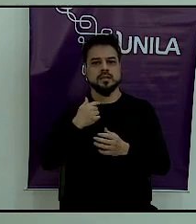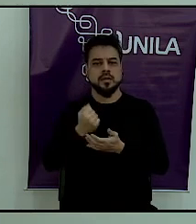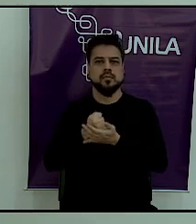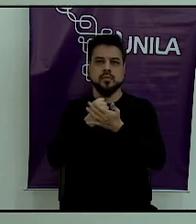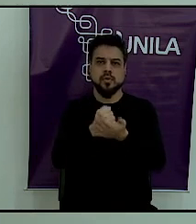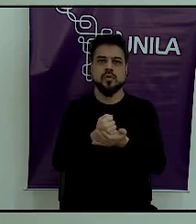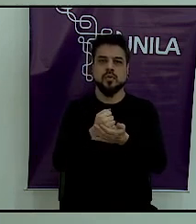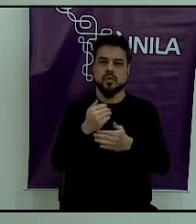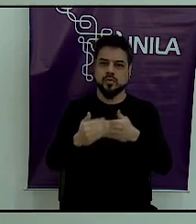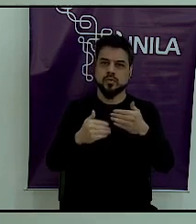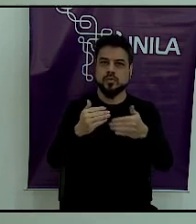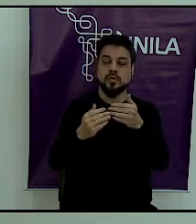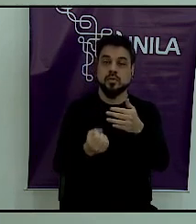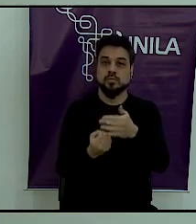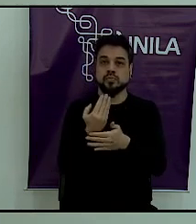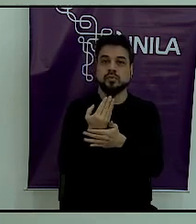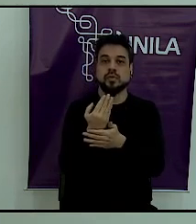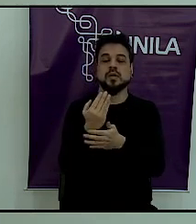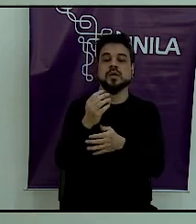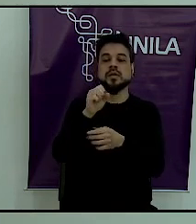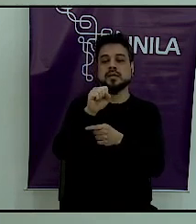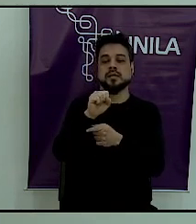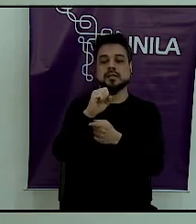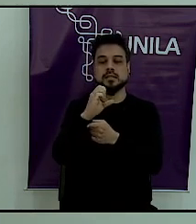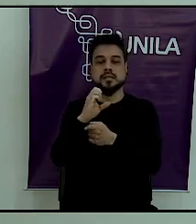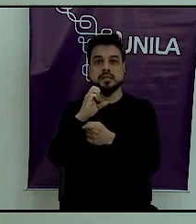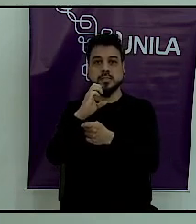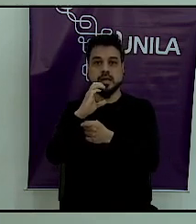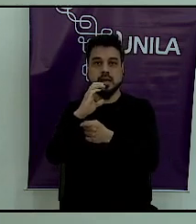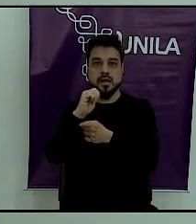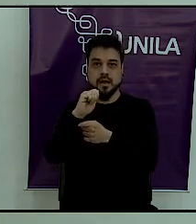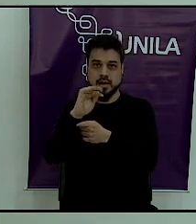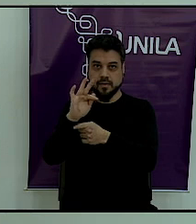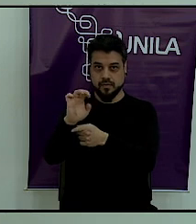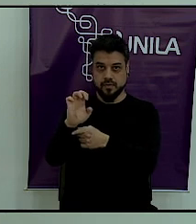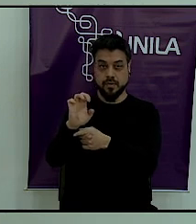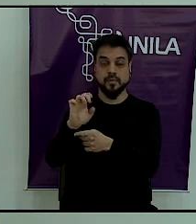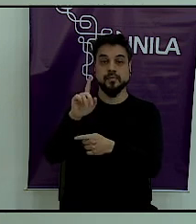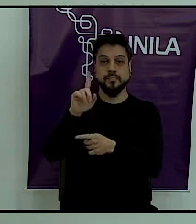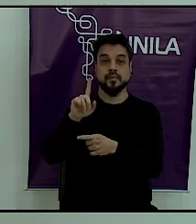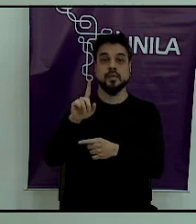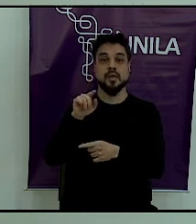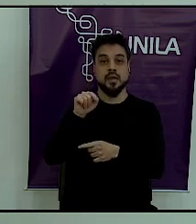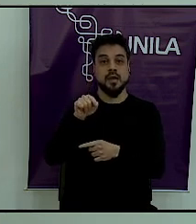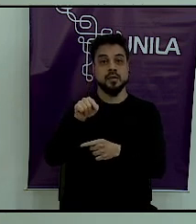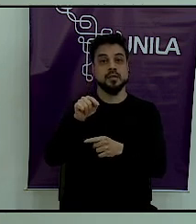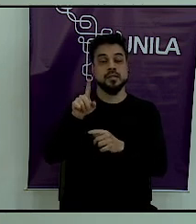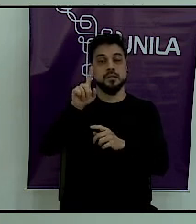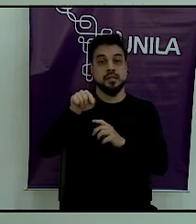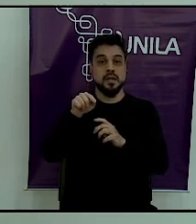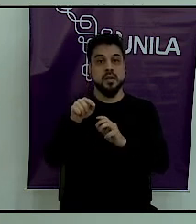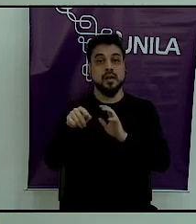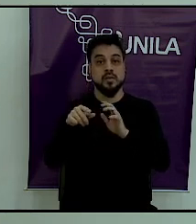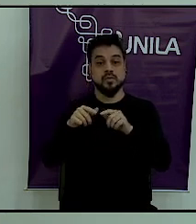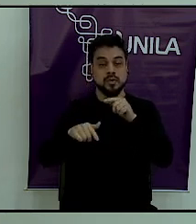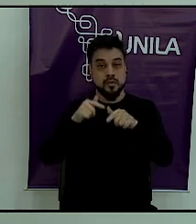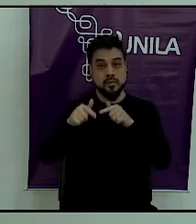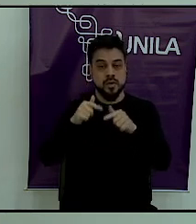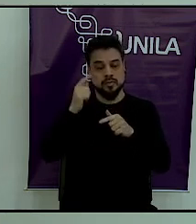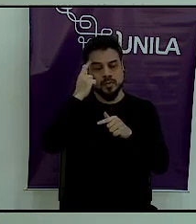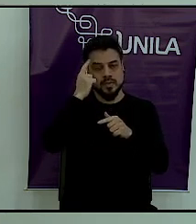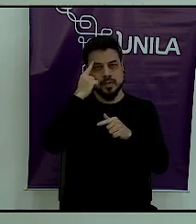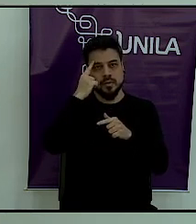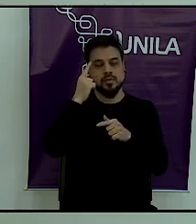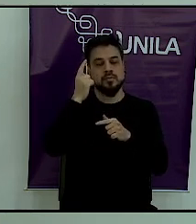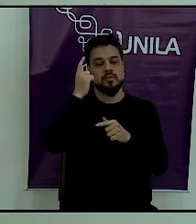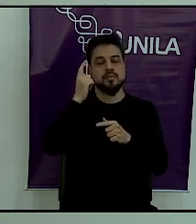inclusive. Isso mostra, né, tanto a disposição da área da educação, que é a elaboradora da proposta, para pensar a